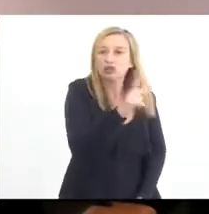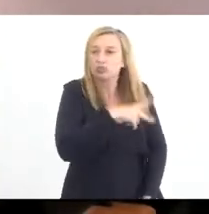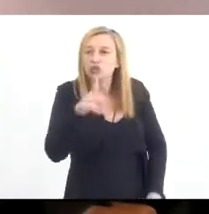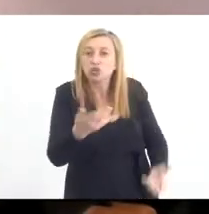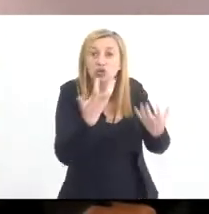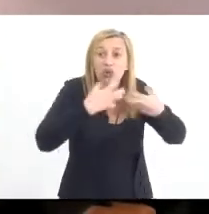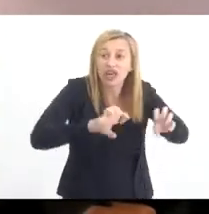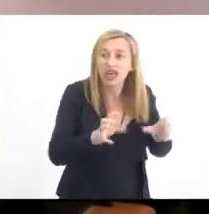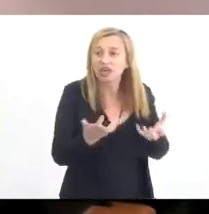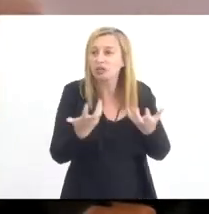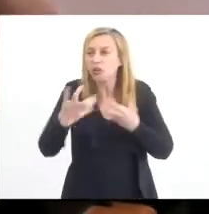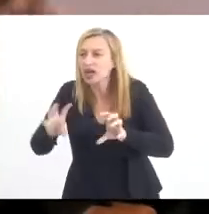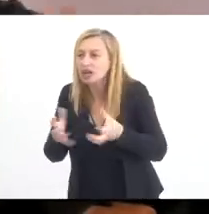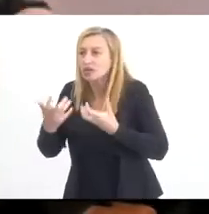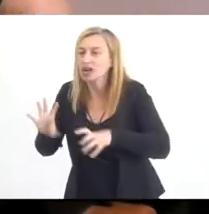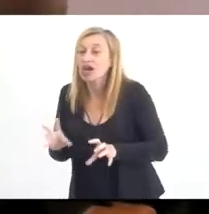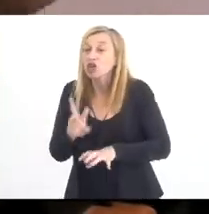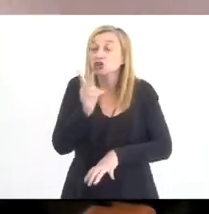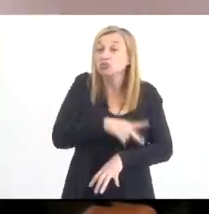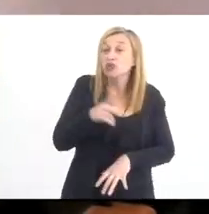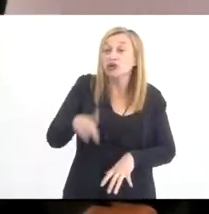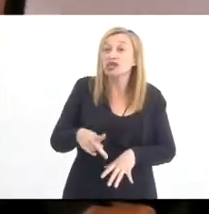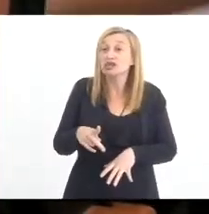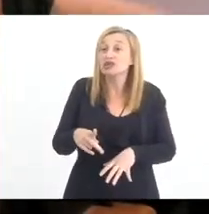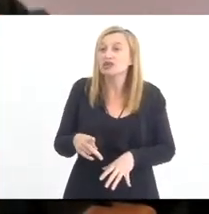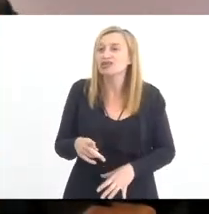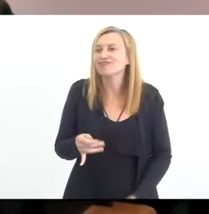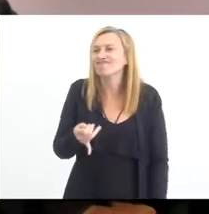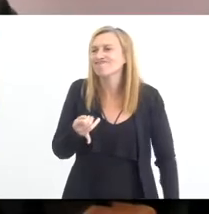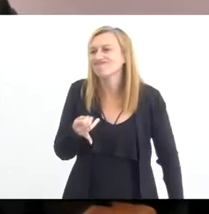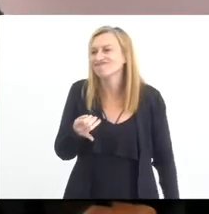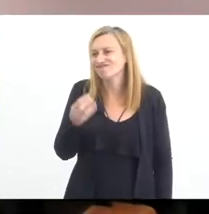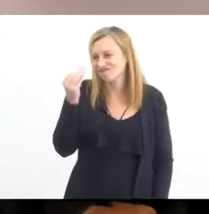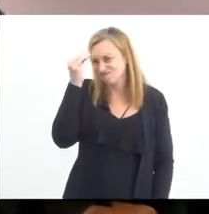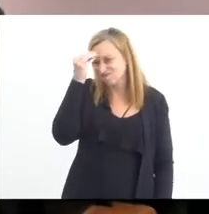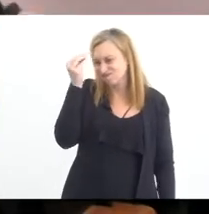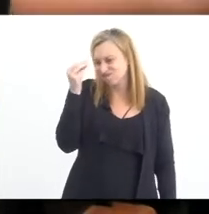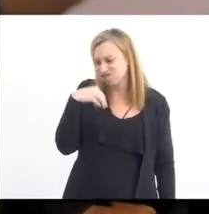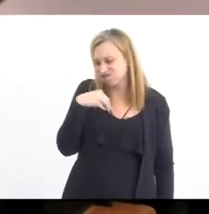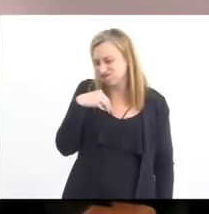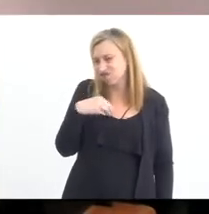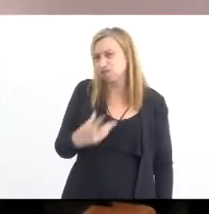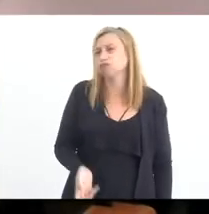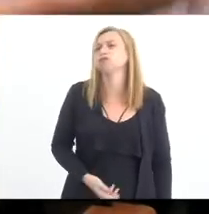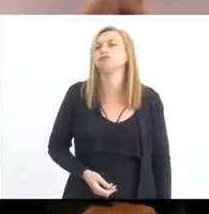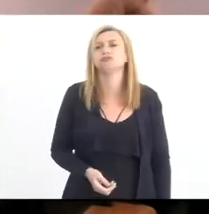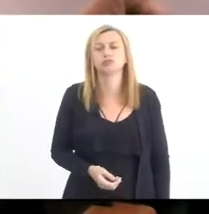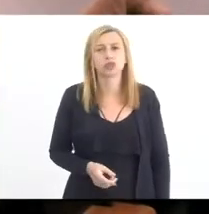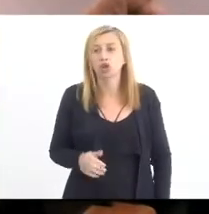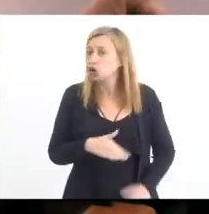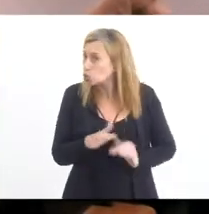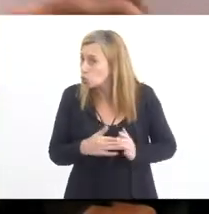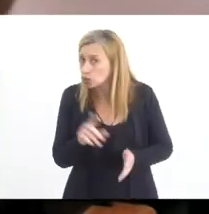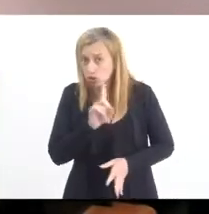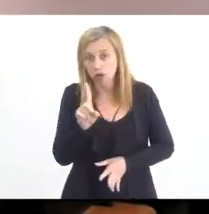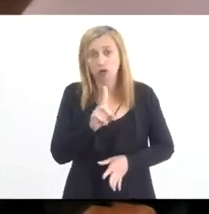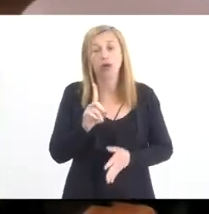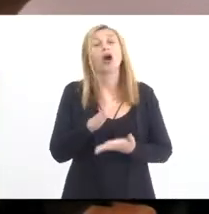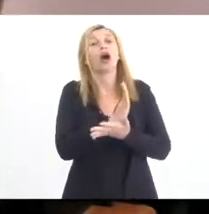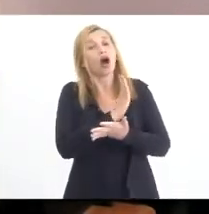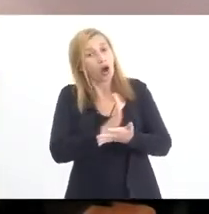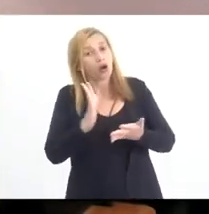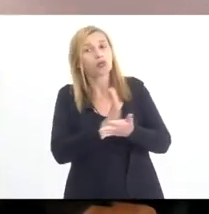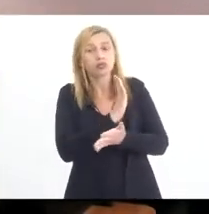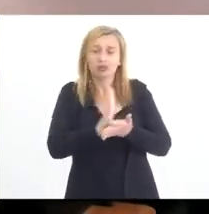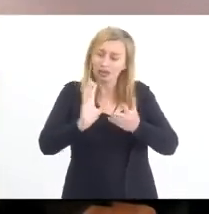querem isso, não querem aquilo, os professores estão desestimulados, sabe? Não são todos, não. Existem aqueles